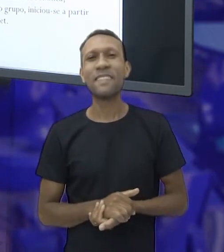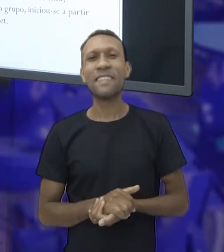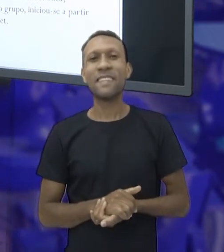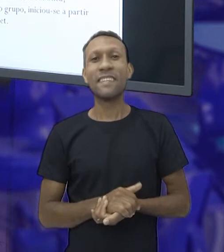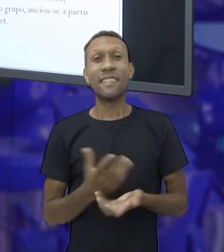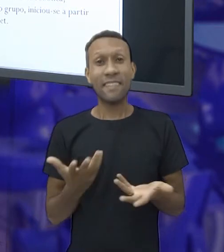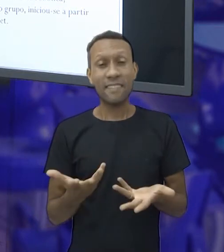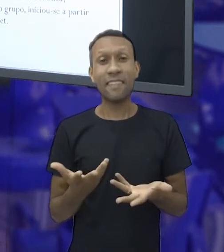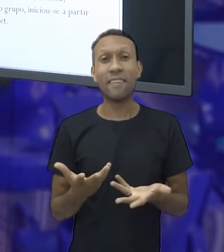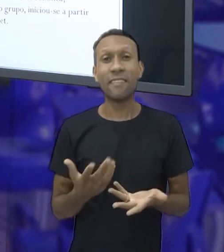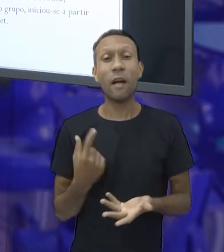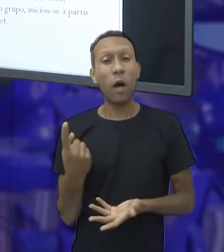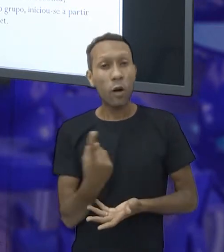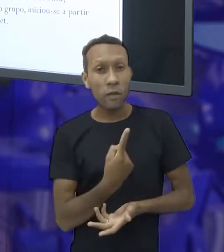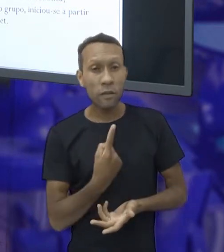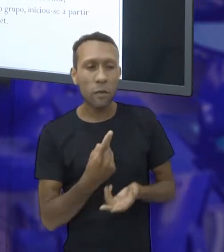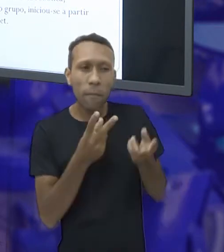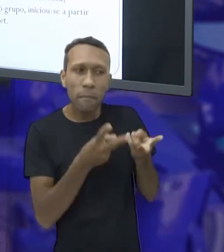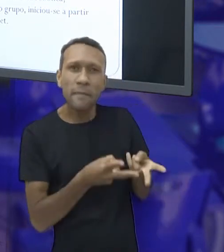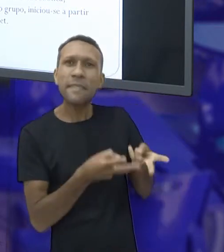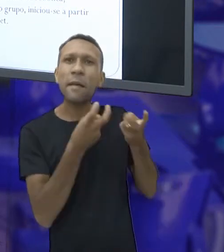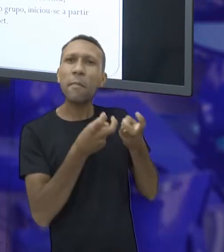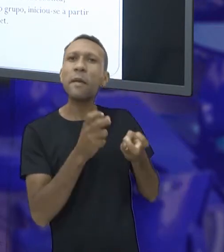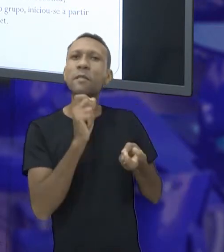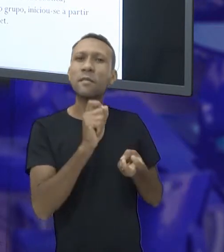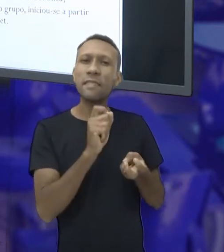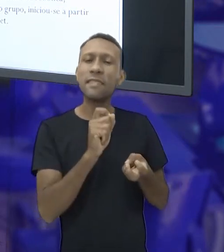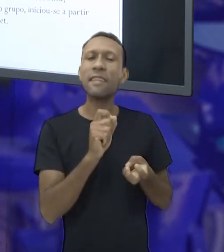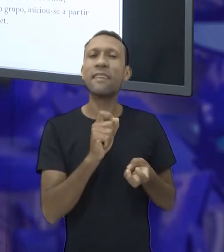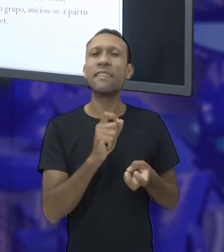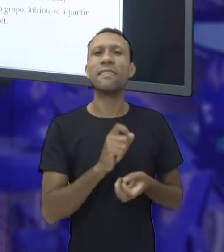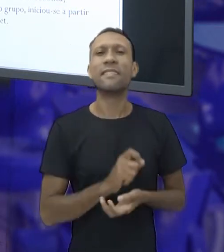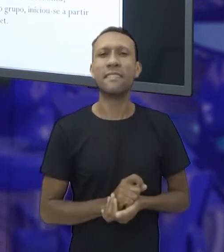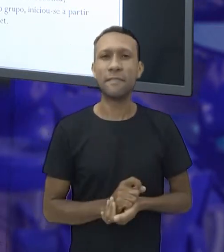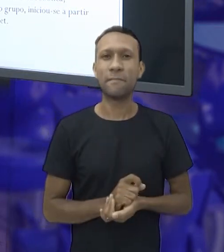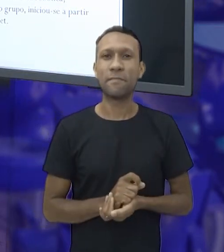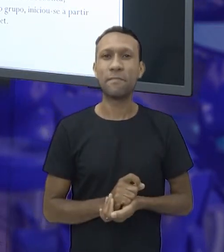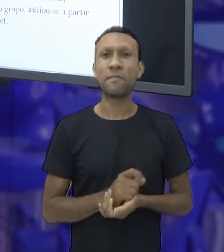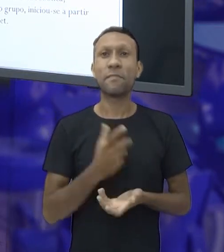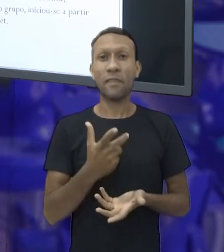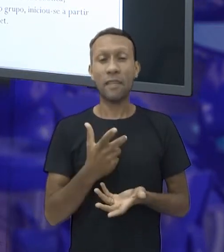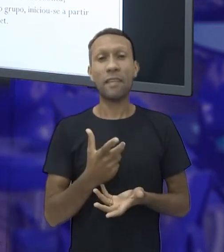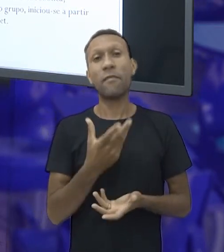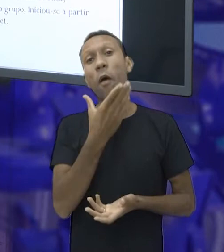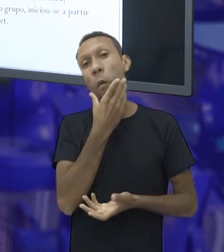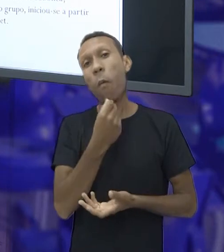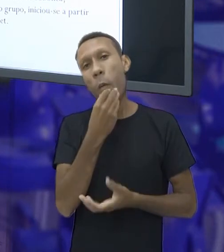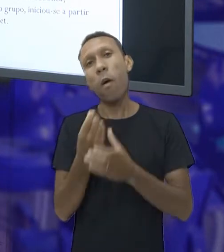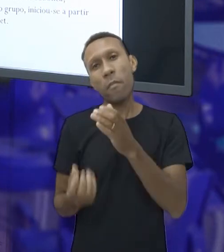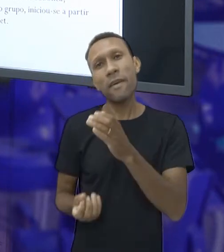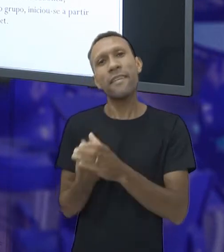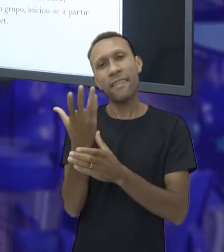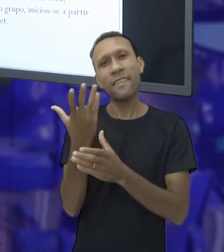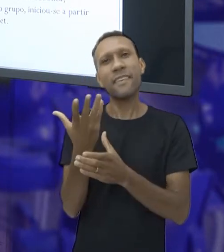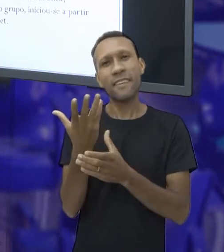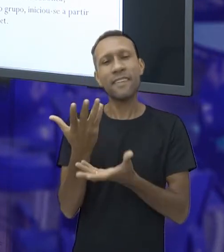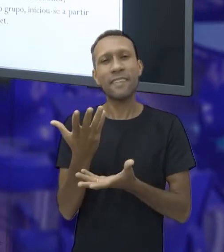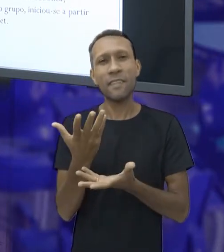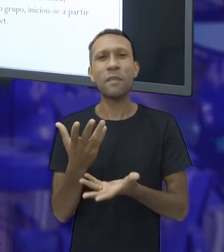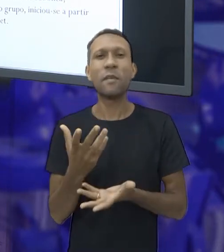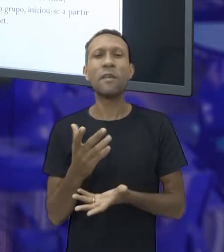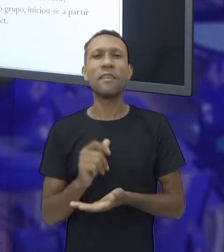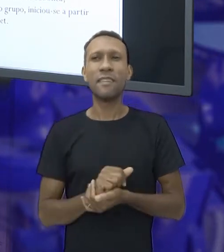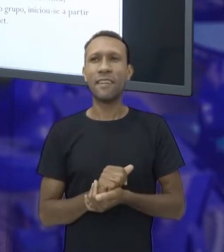Então, nós vamos perceber dentro dessa circunstância que foi o senhor Bill Gates, extremamente